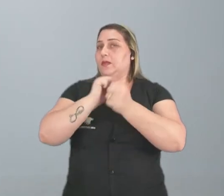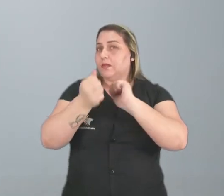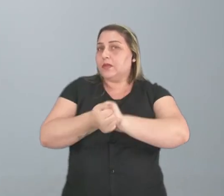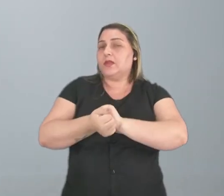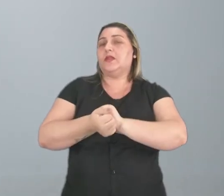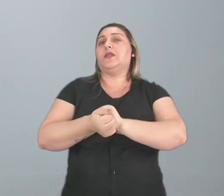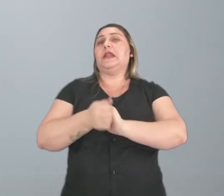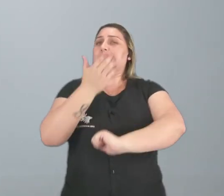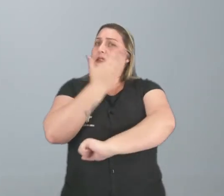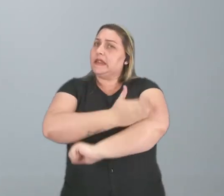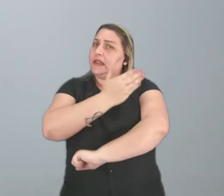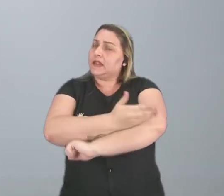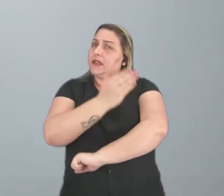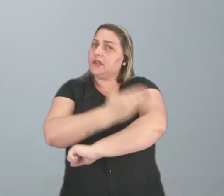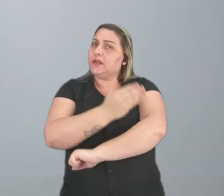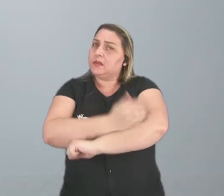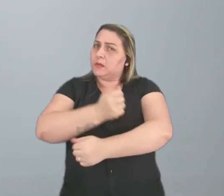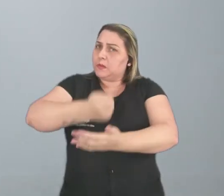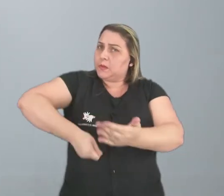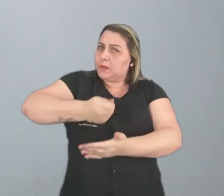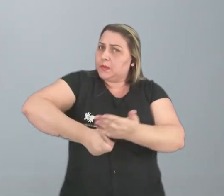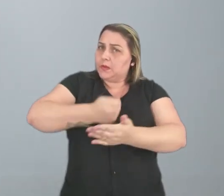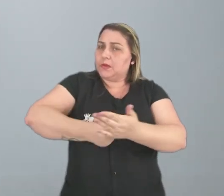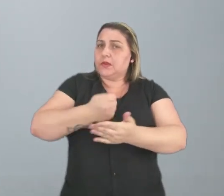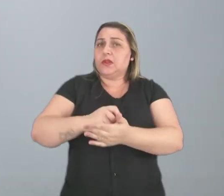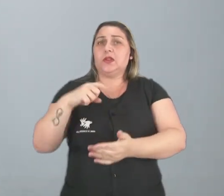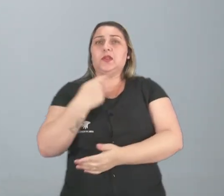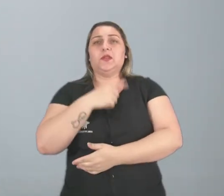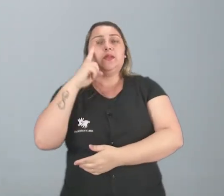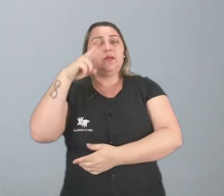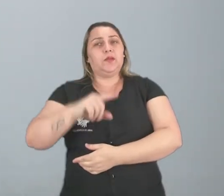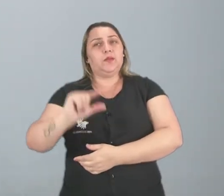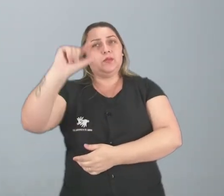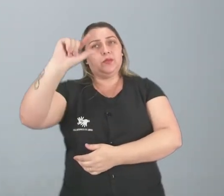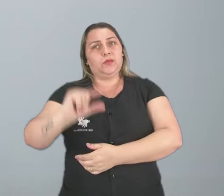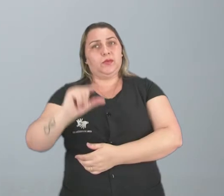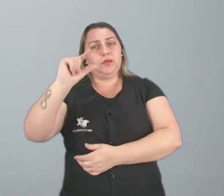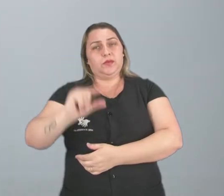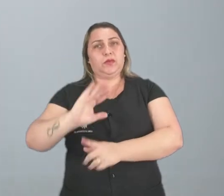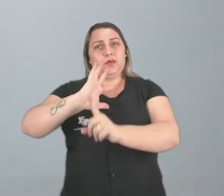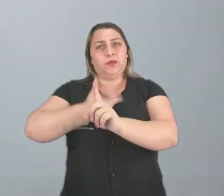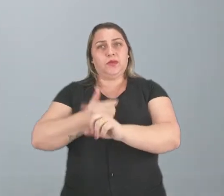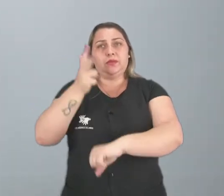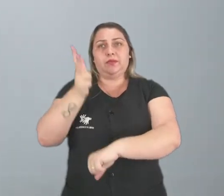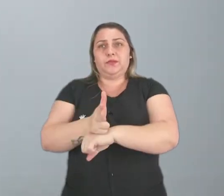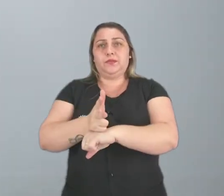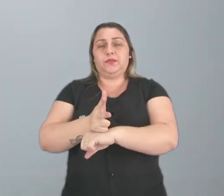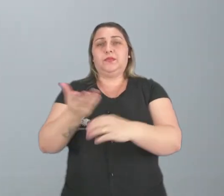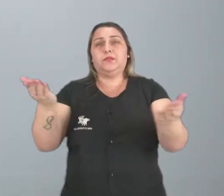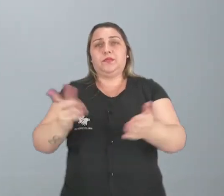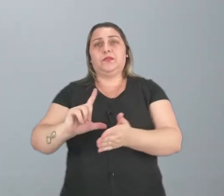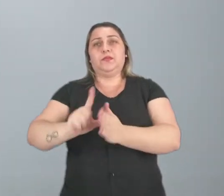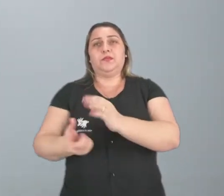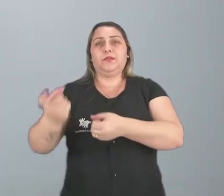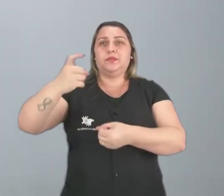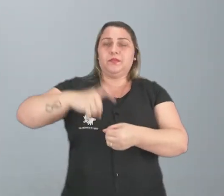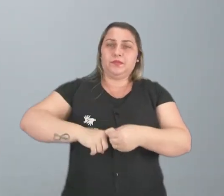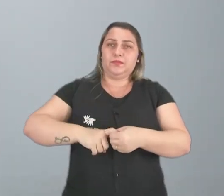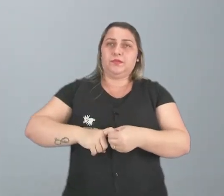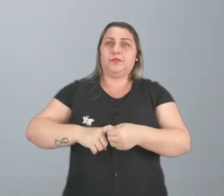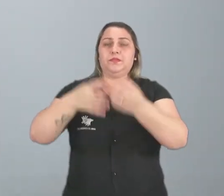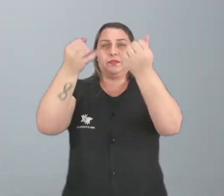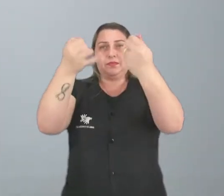adequada, treinamentos bem rigorosos, e a gente vai ver um pouquinho sobre essa arte num vídeo agora e depois a gente retorna